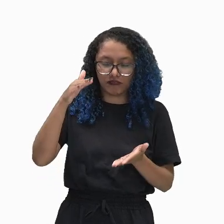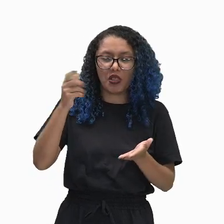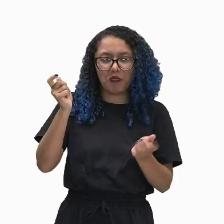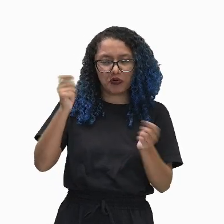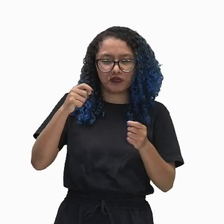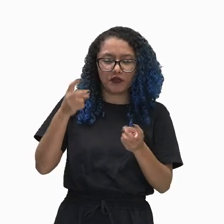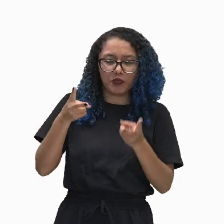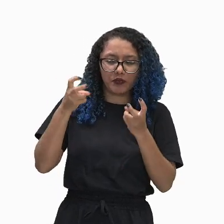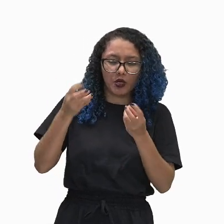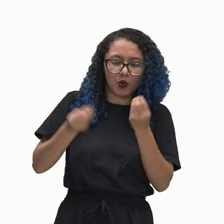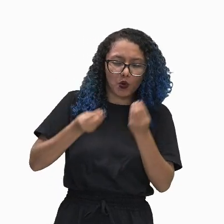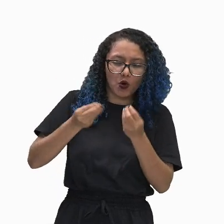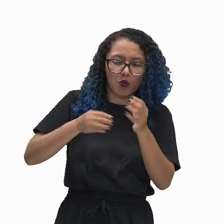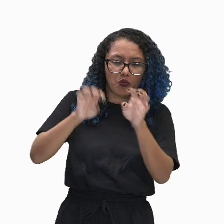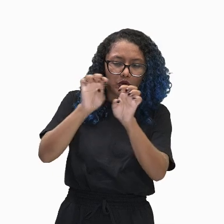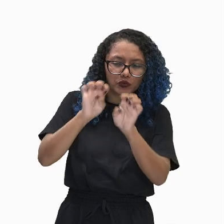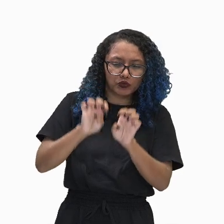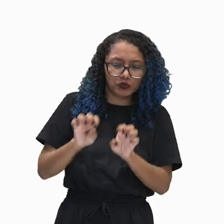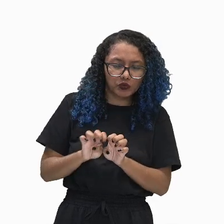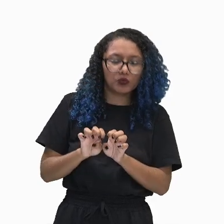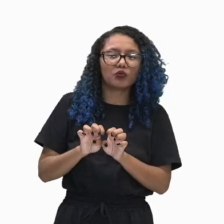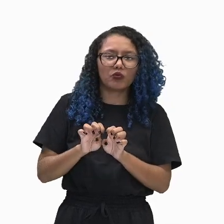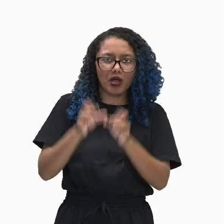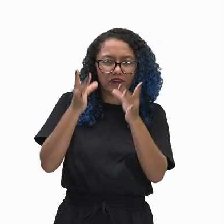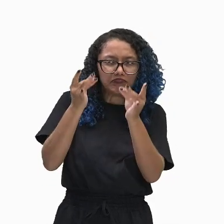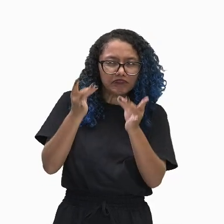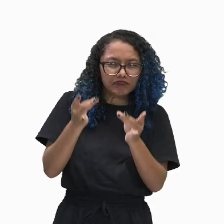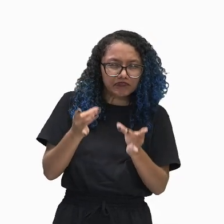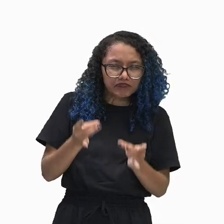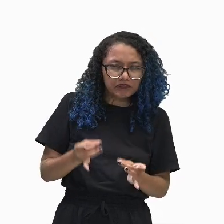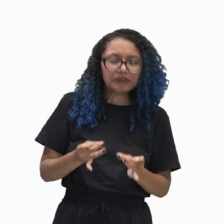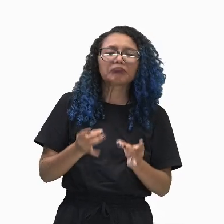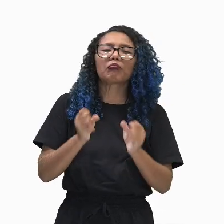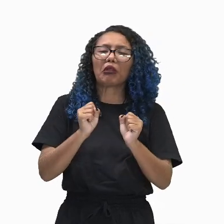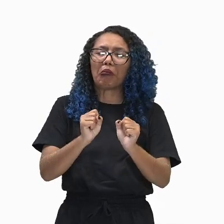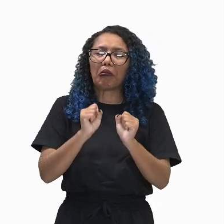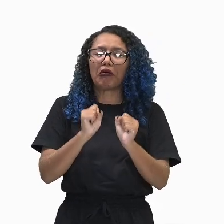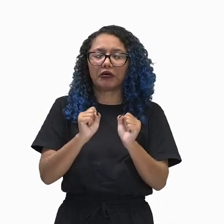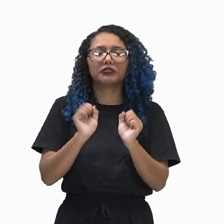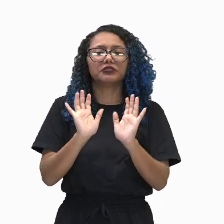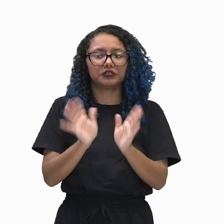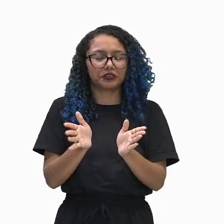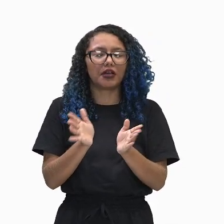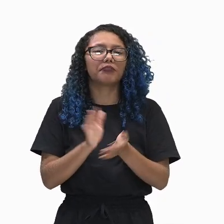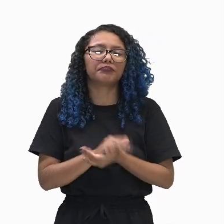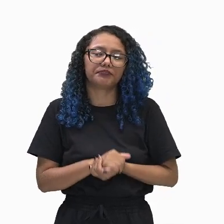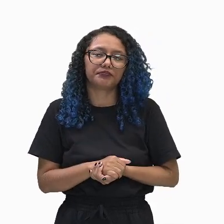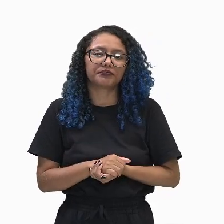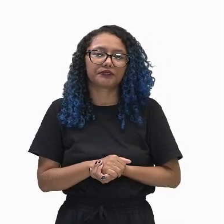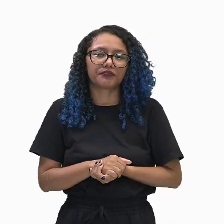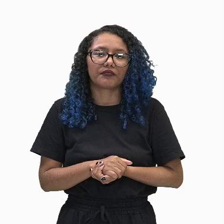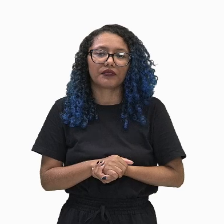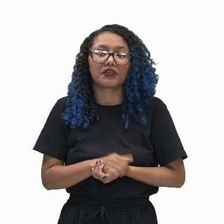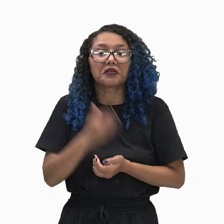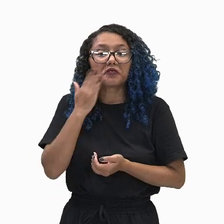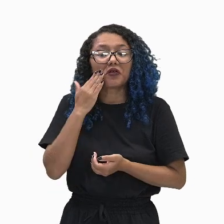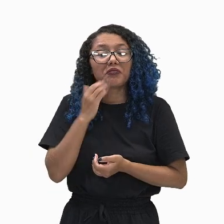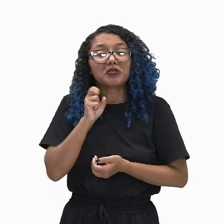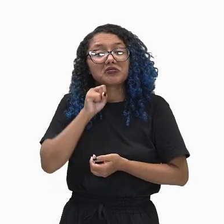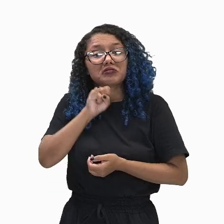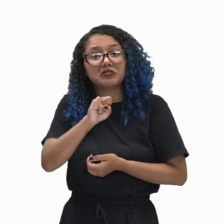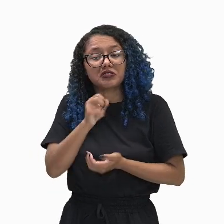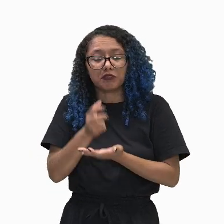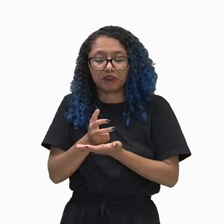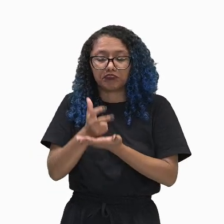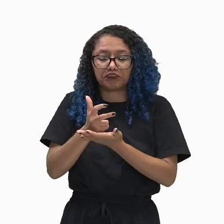e de modo bastante detalhado. É nesse momento aí que a gente vai ver se ele está com o seu desenvolvimento